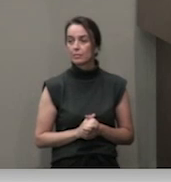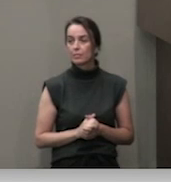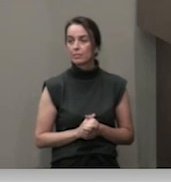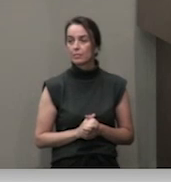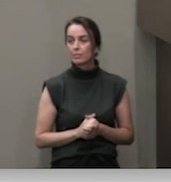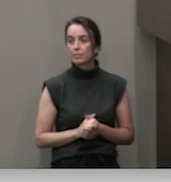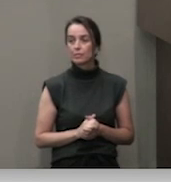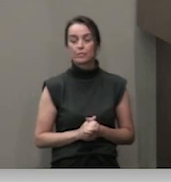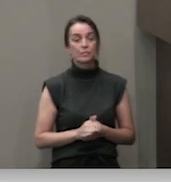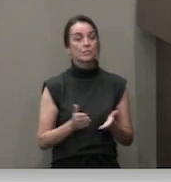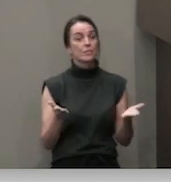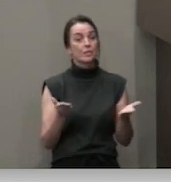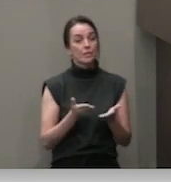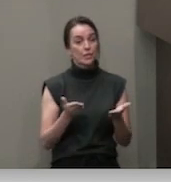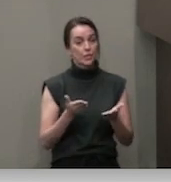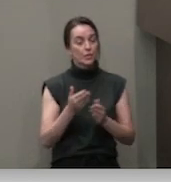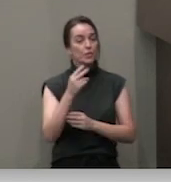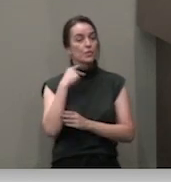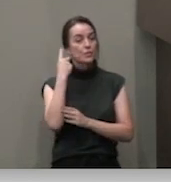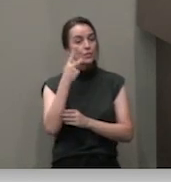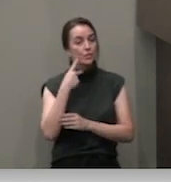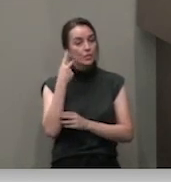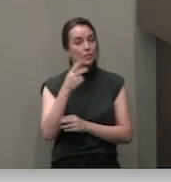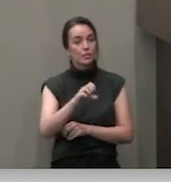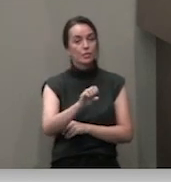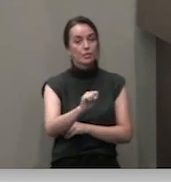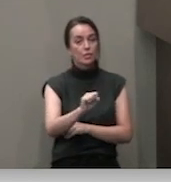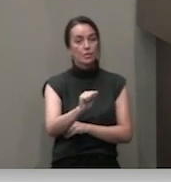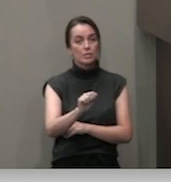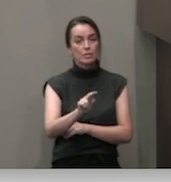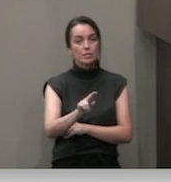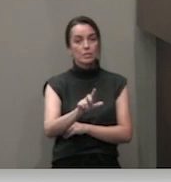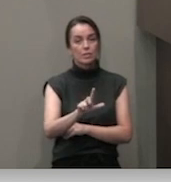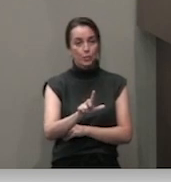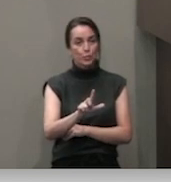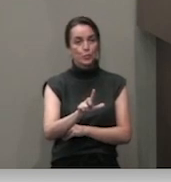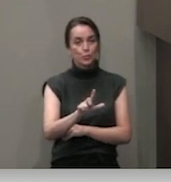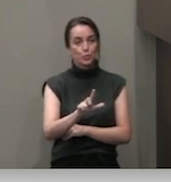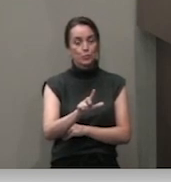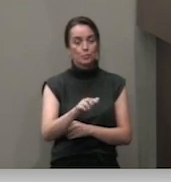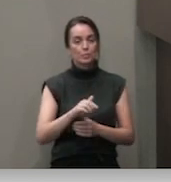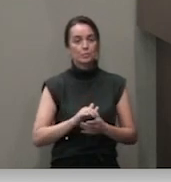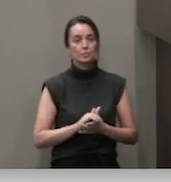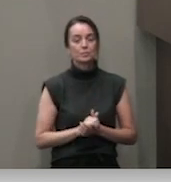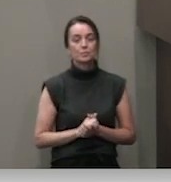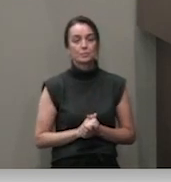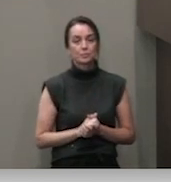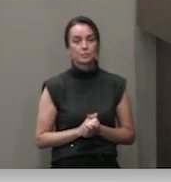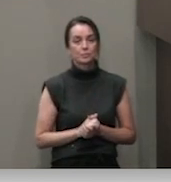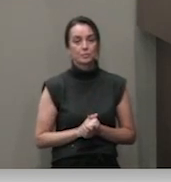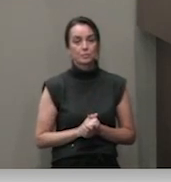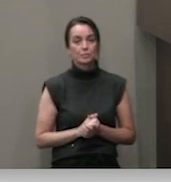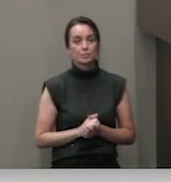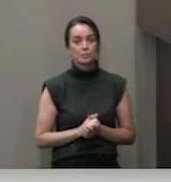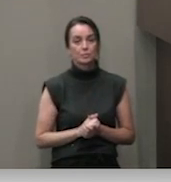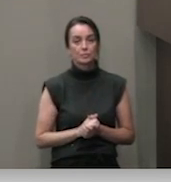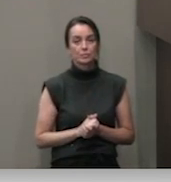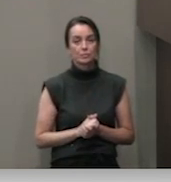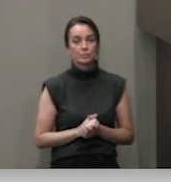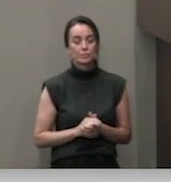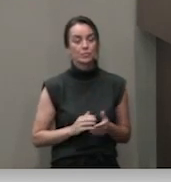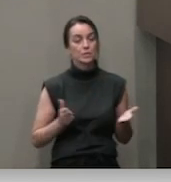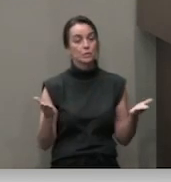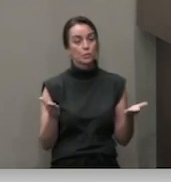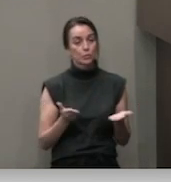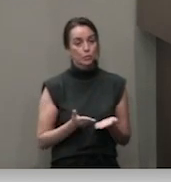passa a palavra agora Vereador saú espinelli para a realização das homenagens de honra ao mérito hoje